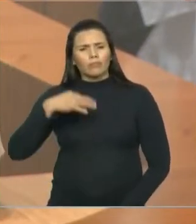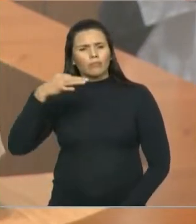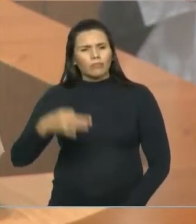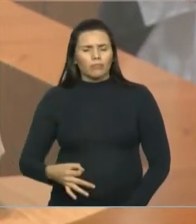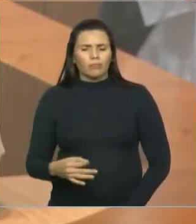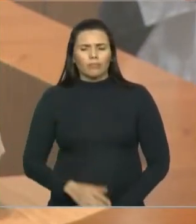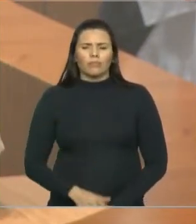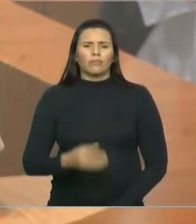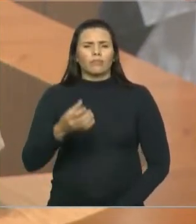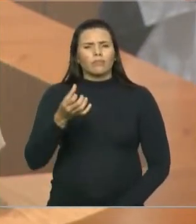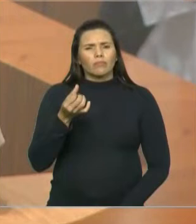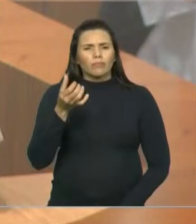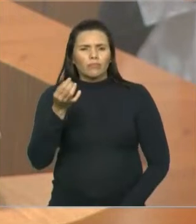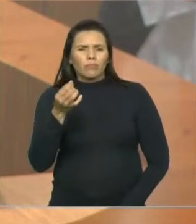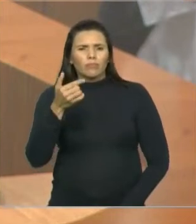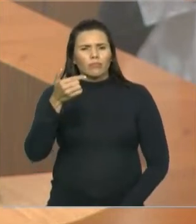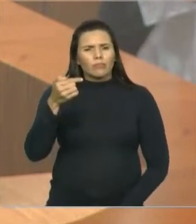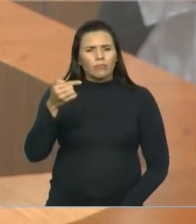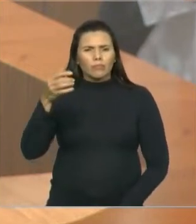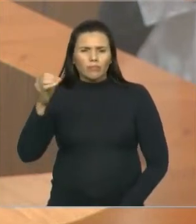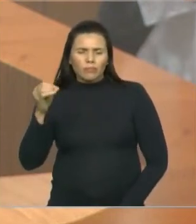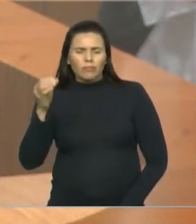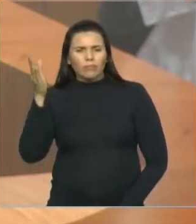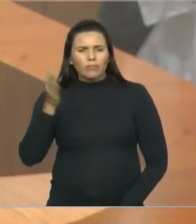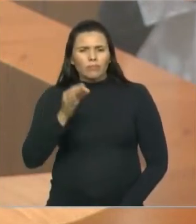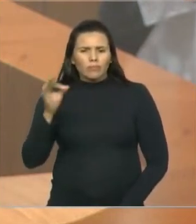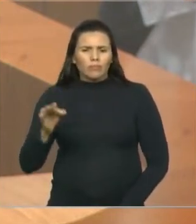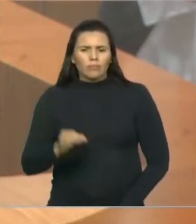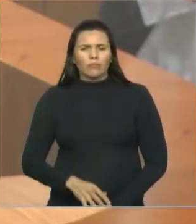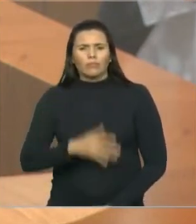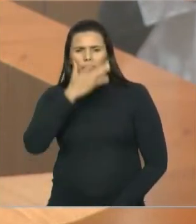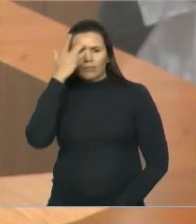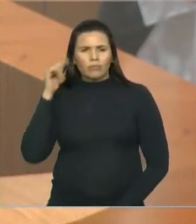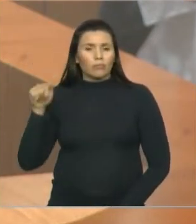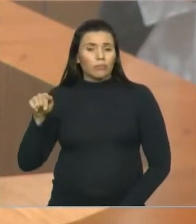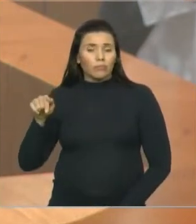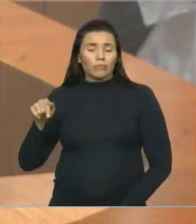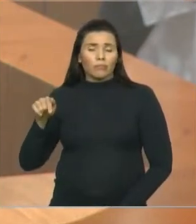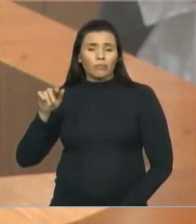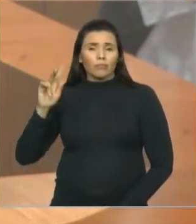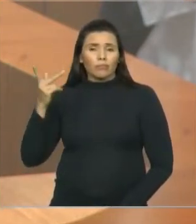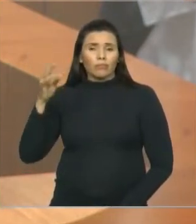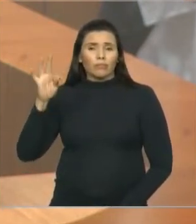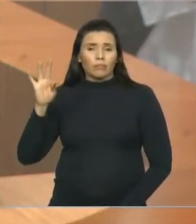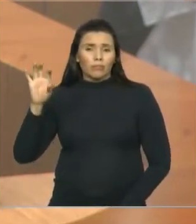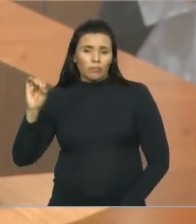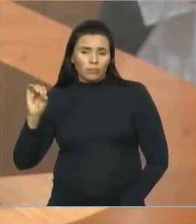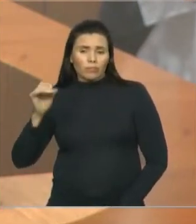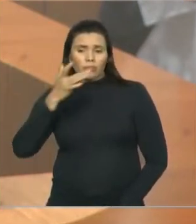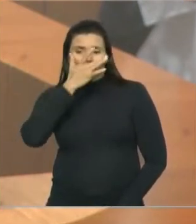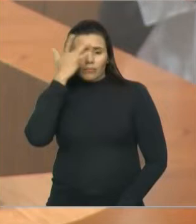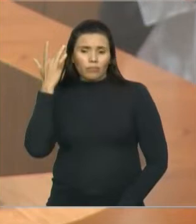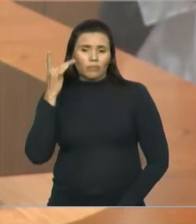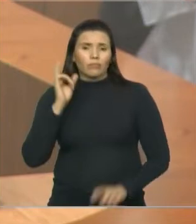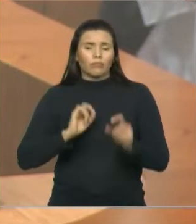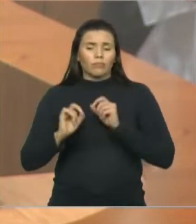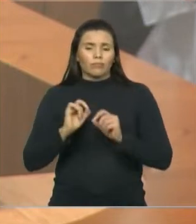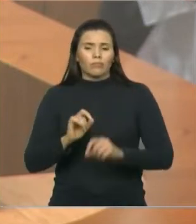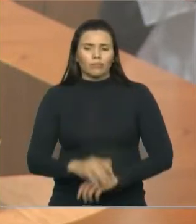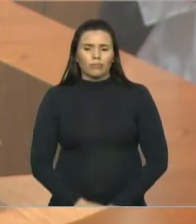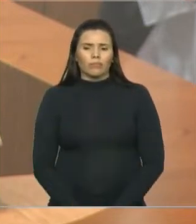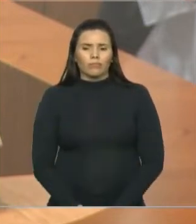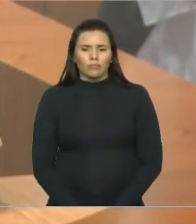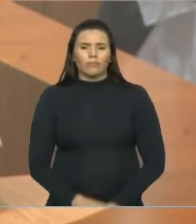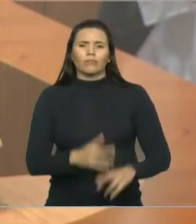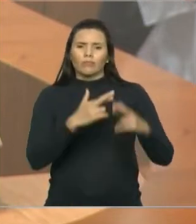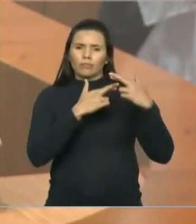a 70% dos pacientes atendidos no HTO são pacientes que eram responsabilidade do